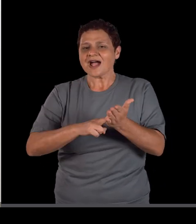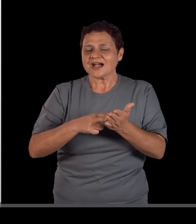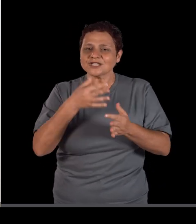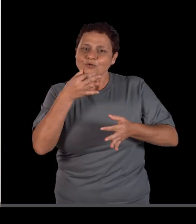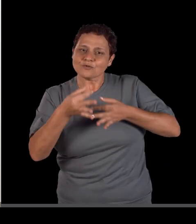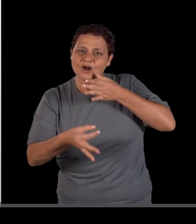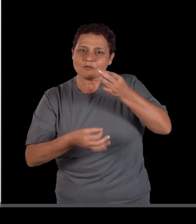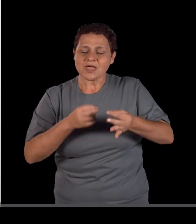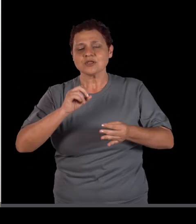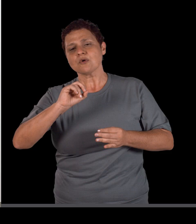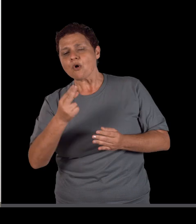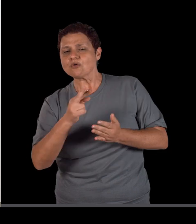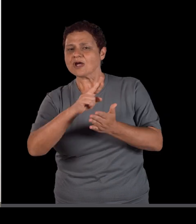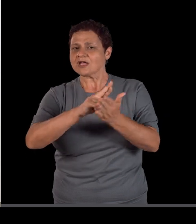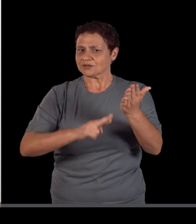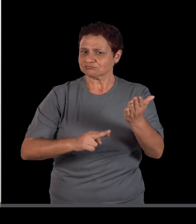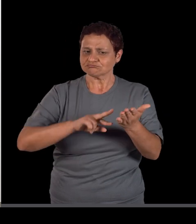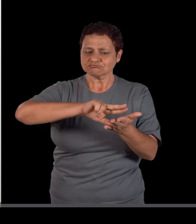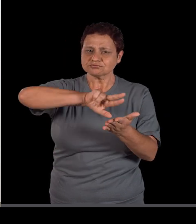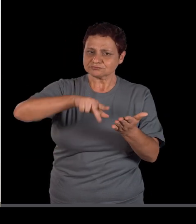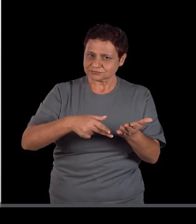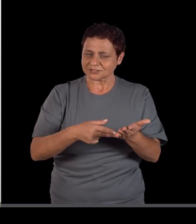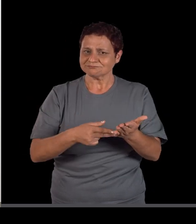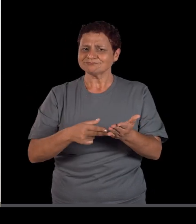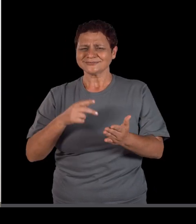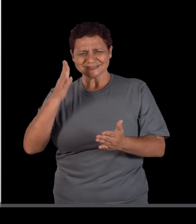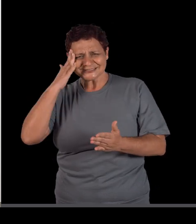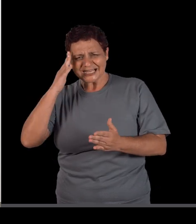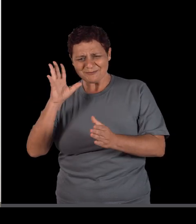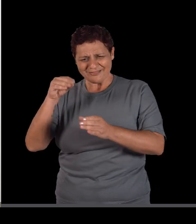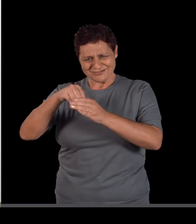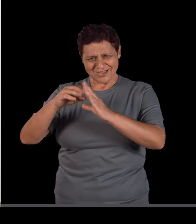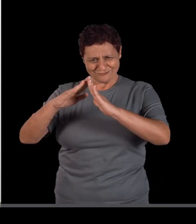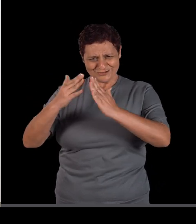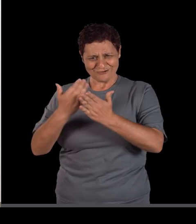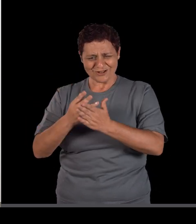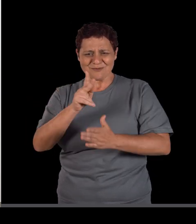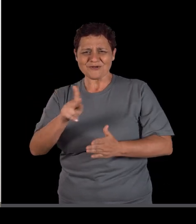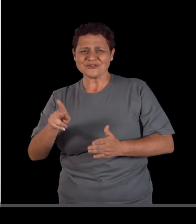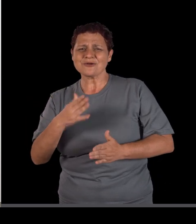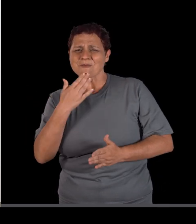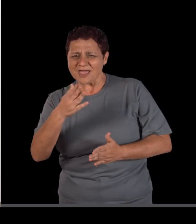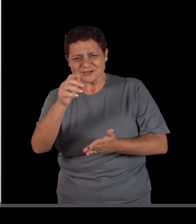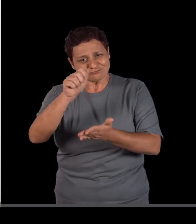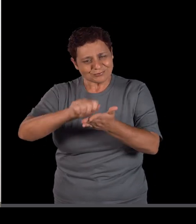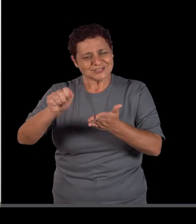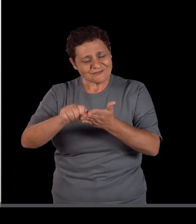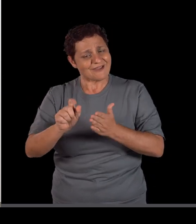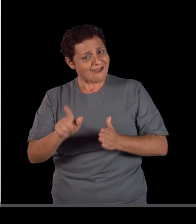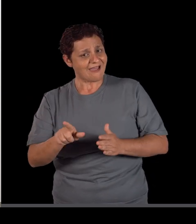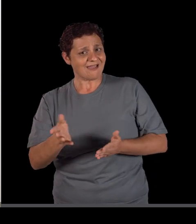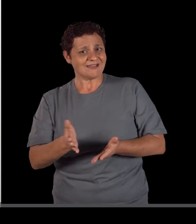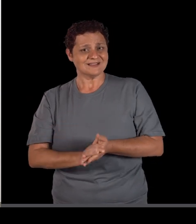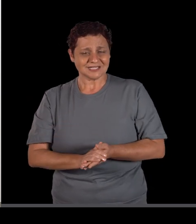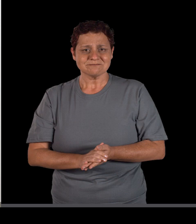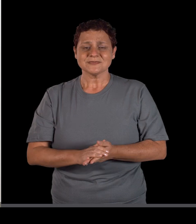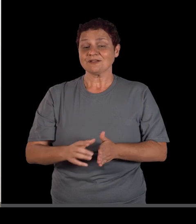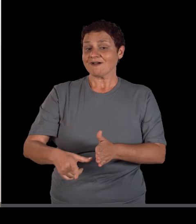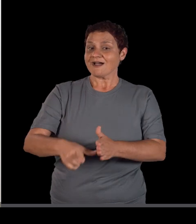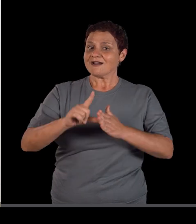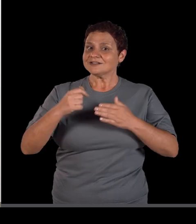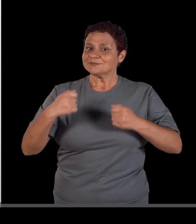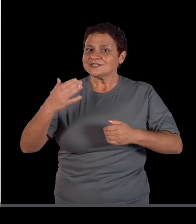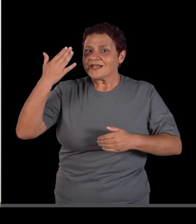um relato, esses textos que as professoras pedem pra gente na escola, né? Então, a gente precisa entender